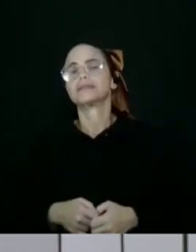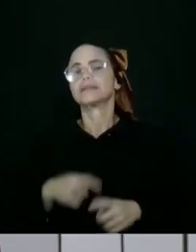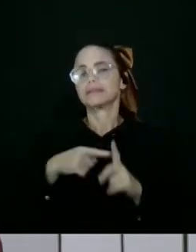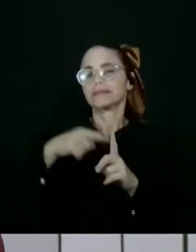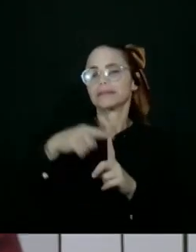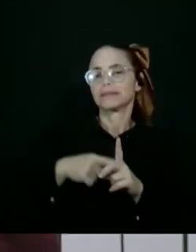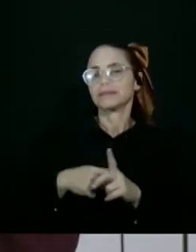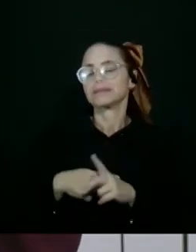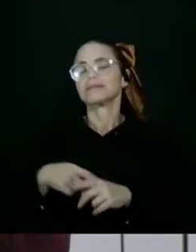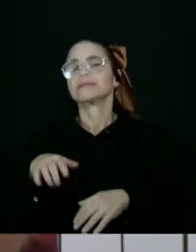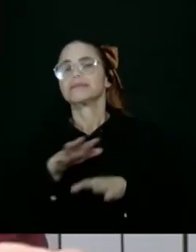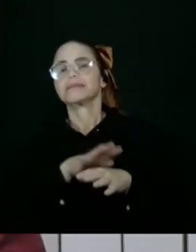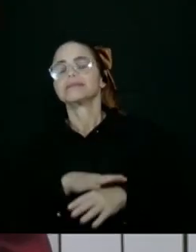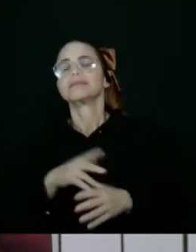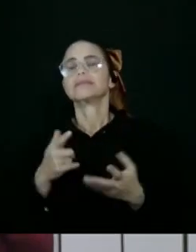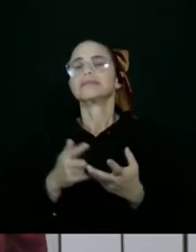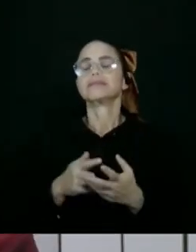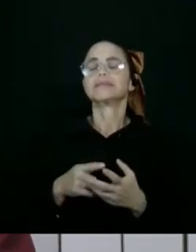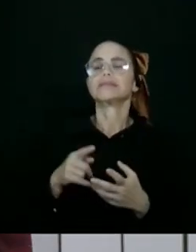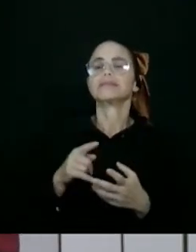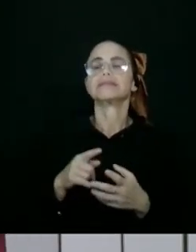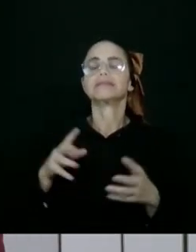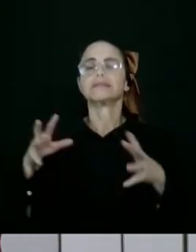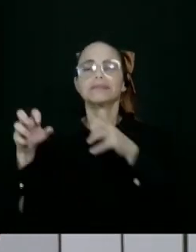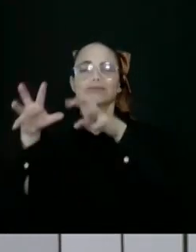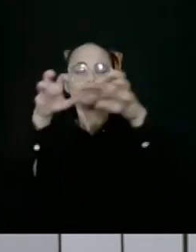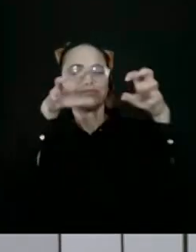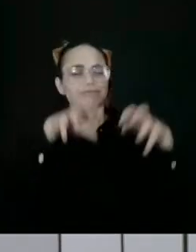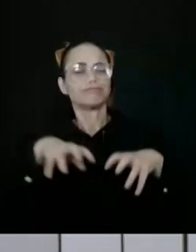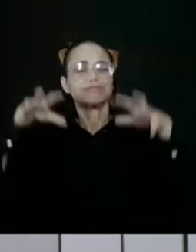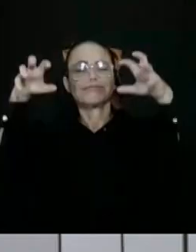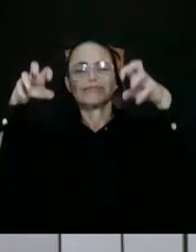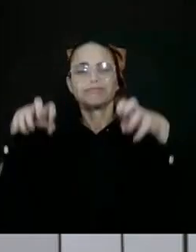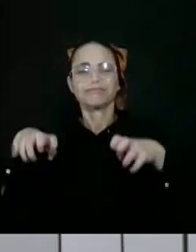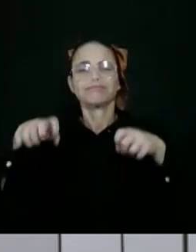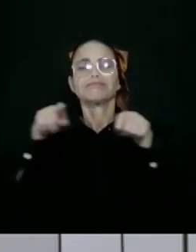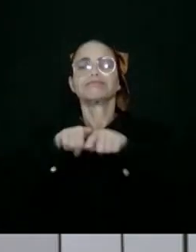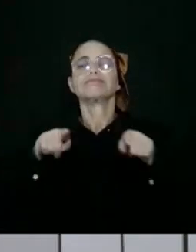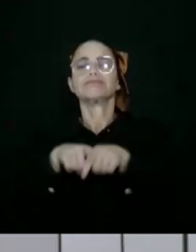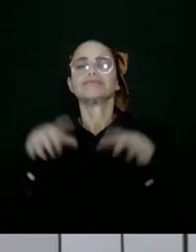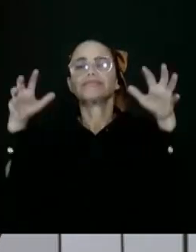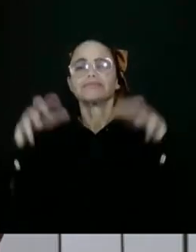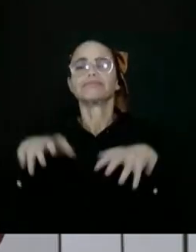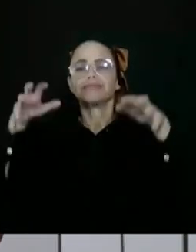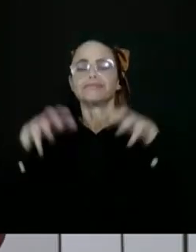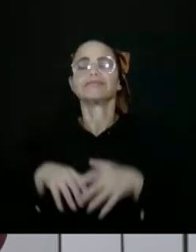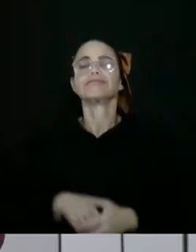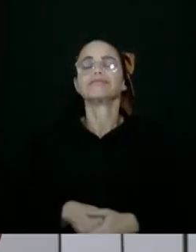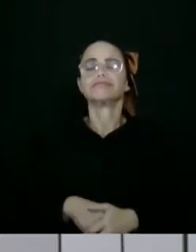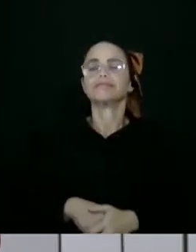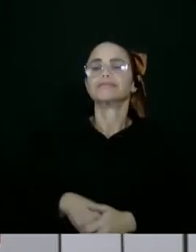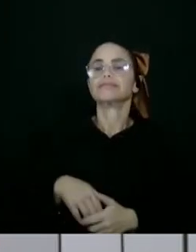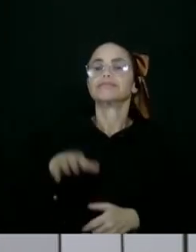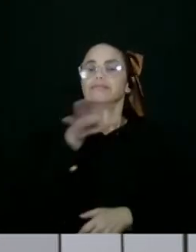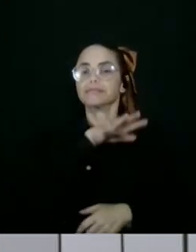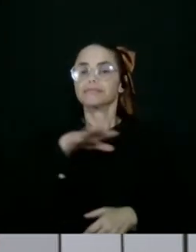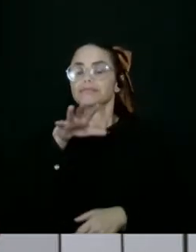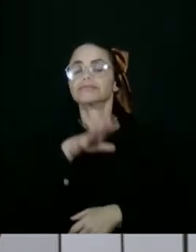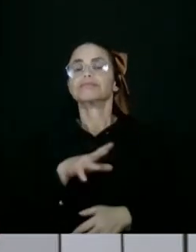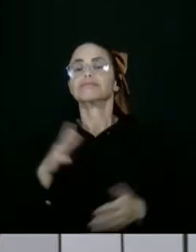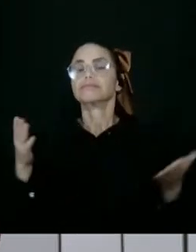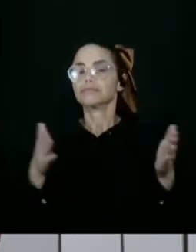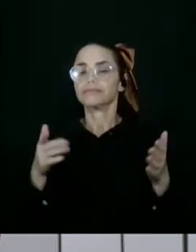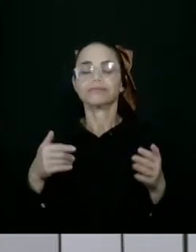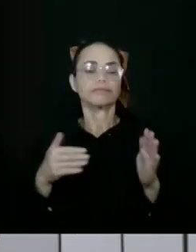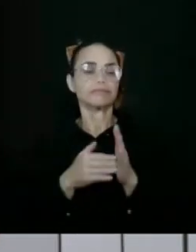Isso contribui para essa formação de muitas nuvens e chuvas também generalizadas aqui na região. Entre hoje e quarta-feira,